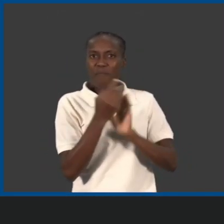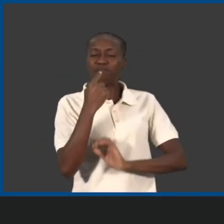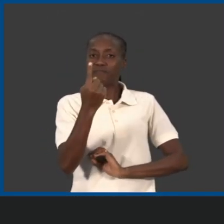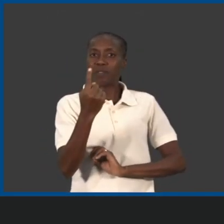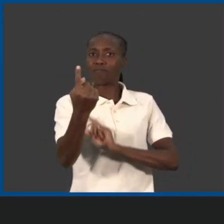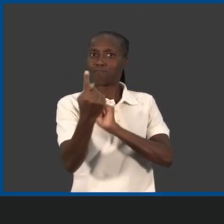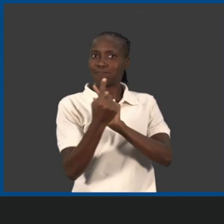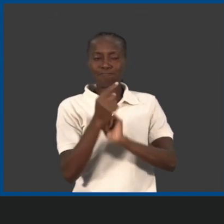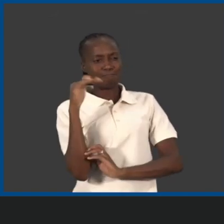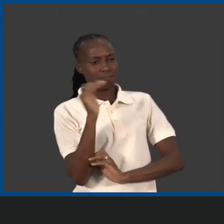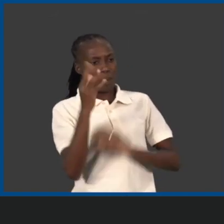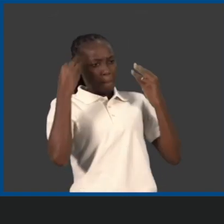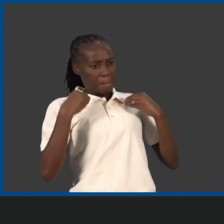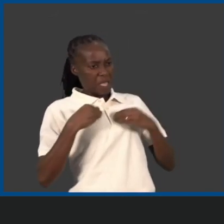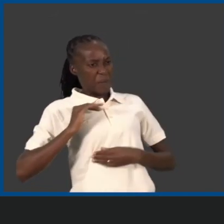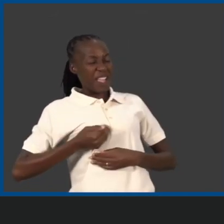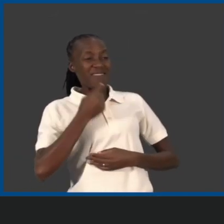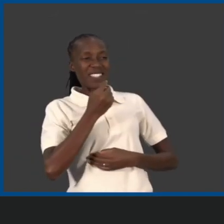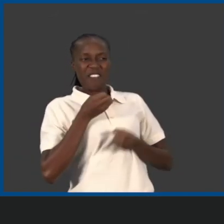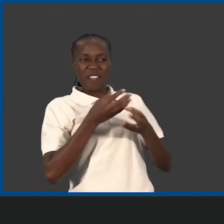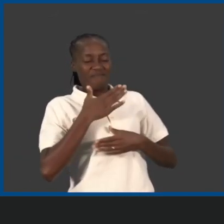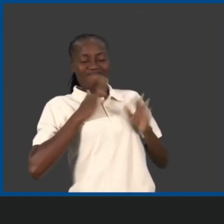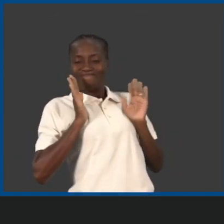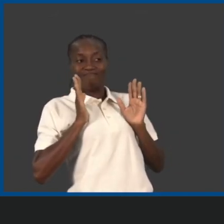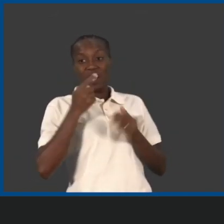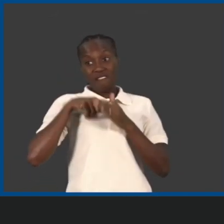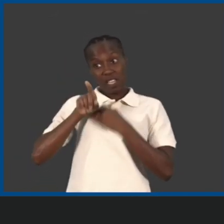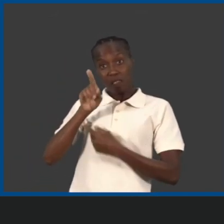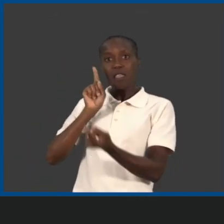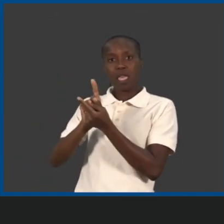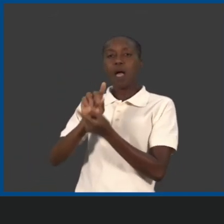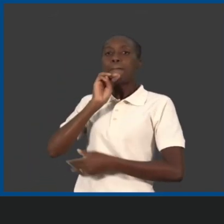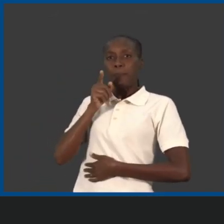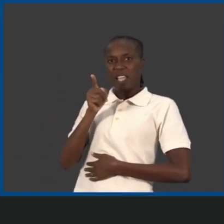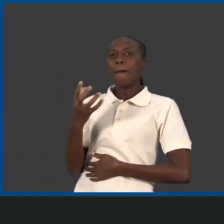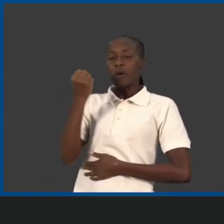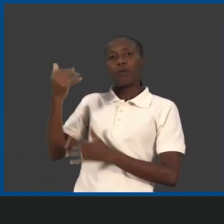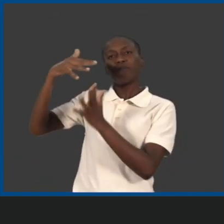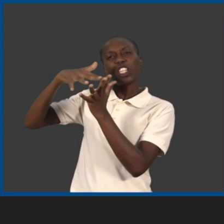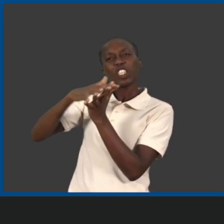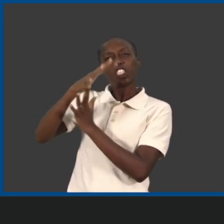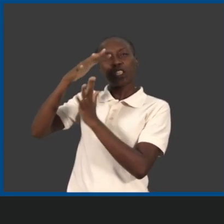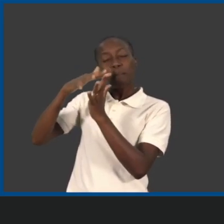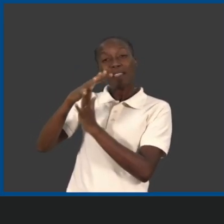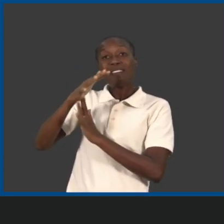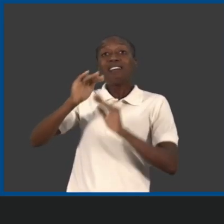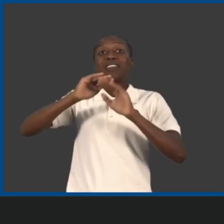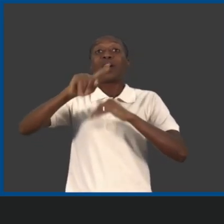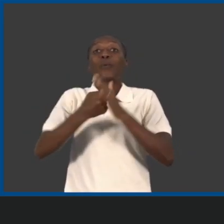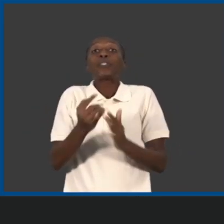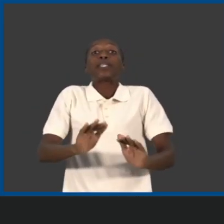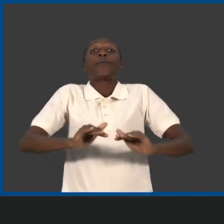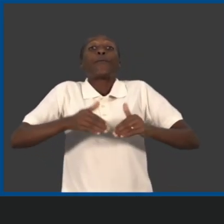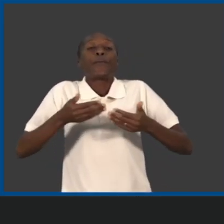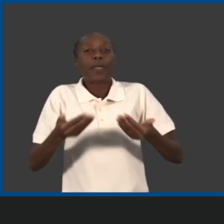chegaram, foram ter com a médica. A médica disse, não falem comigo, vão falar com a mãe. A mãe é que vai vos detalhar bem o que